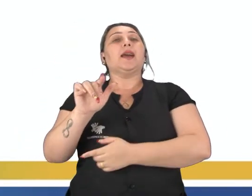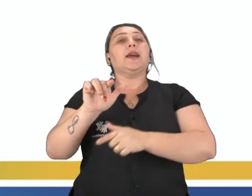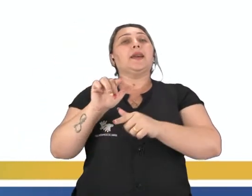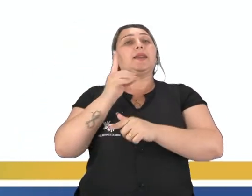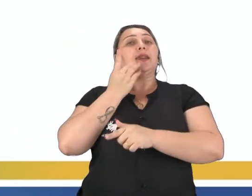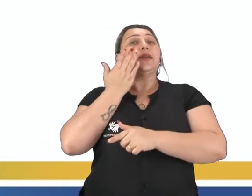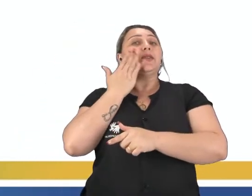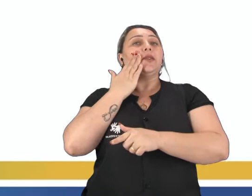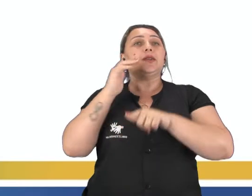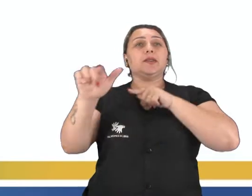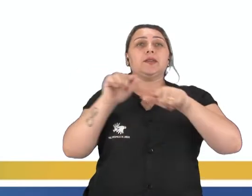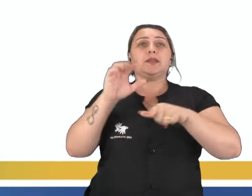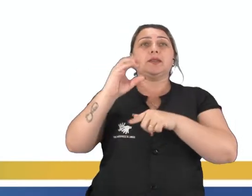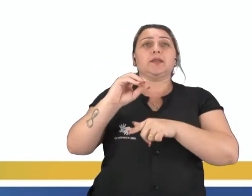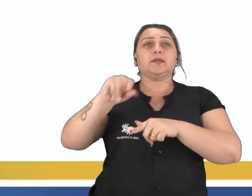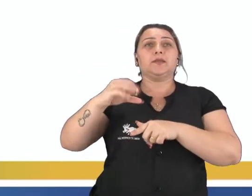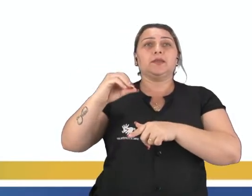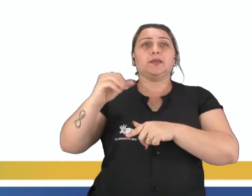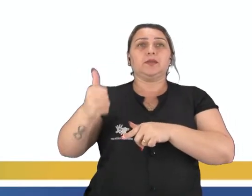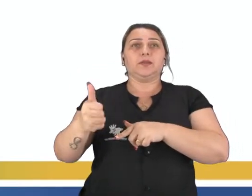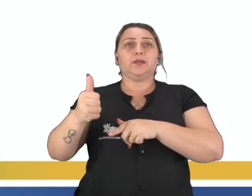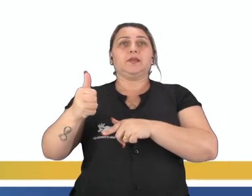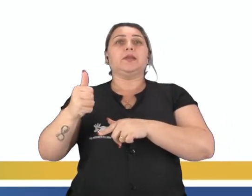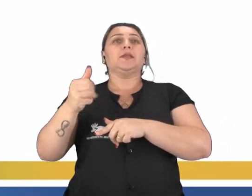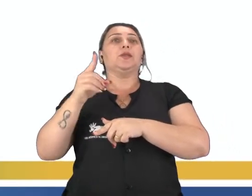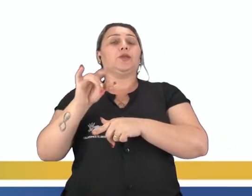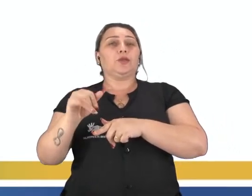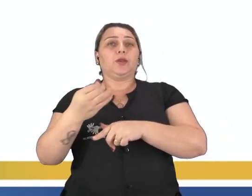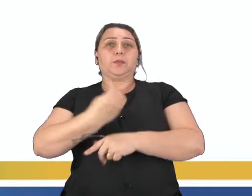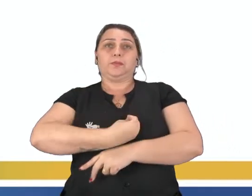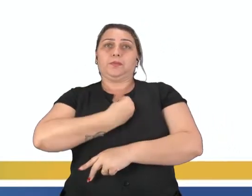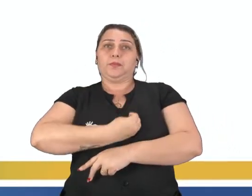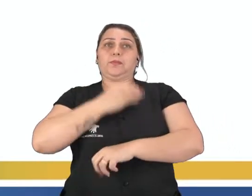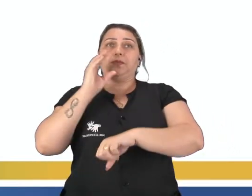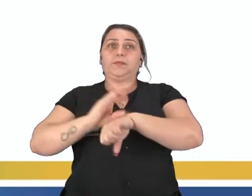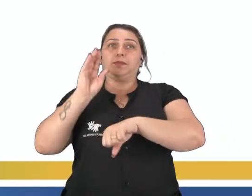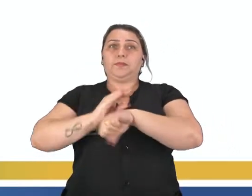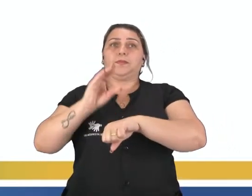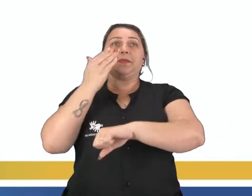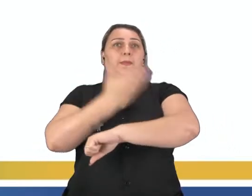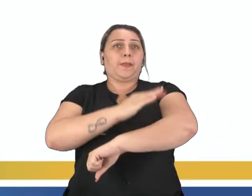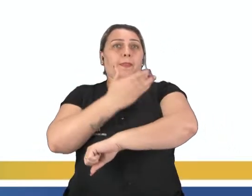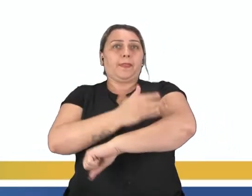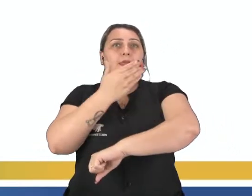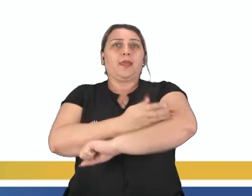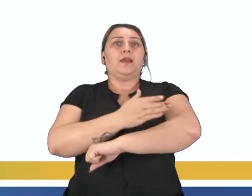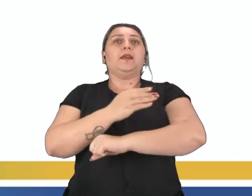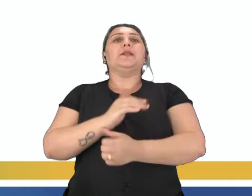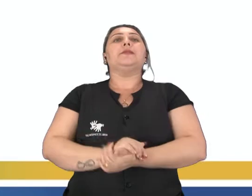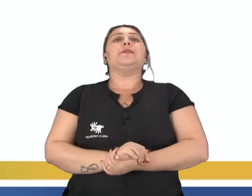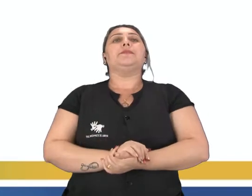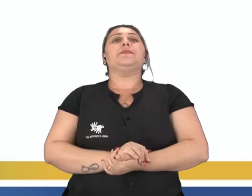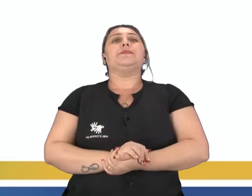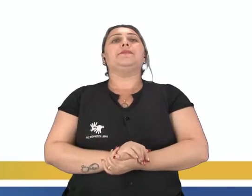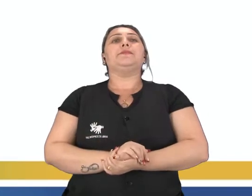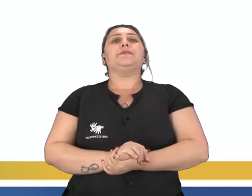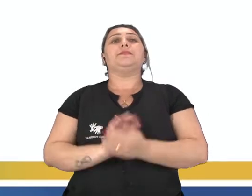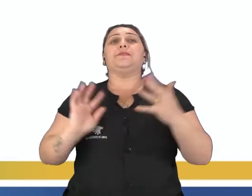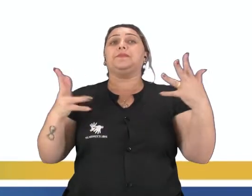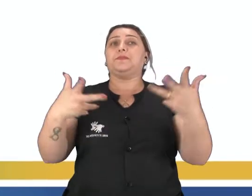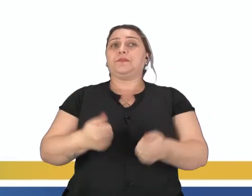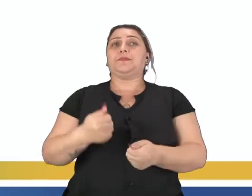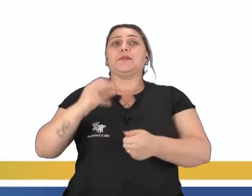trabalhado, 0,01 ponto para cada dia em que participa de cursos ou treinamentos de atualização ou